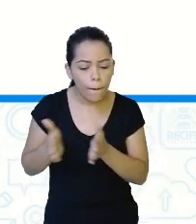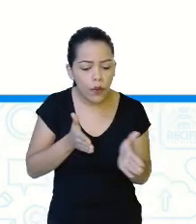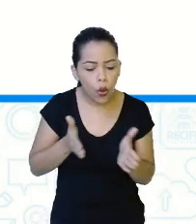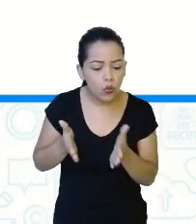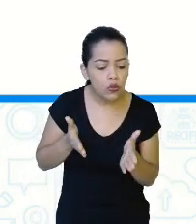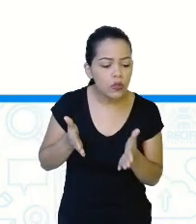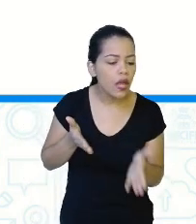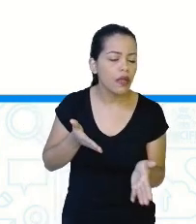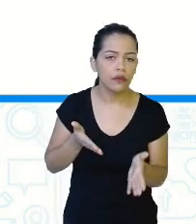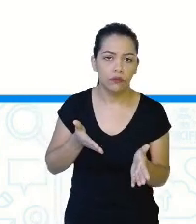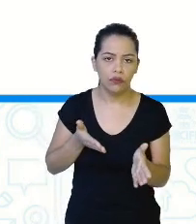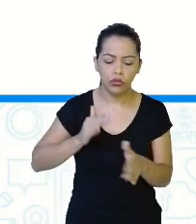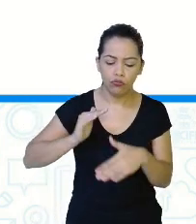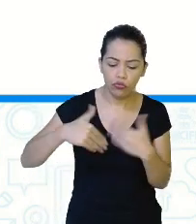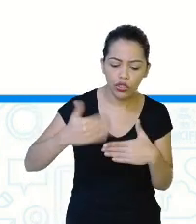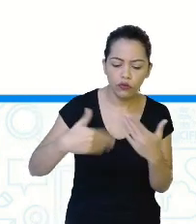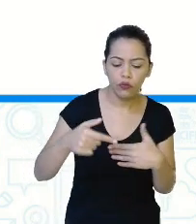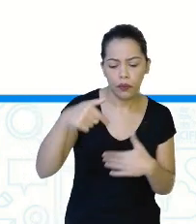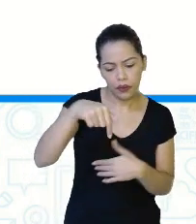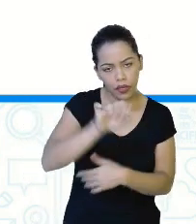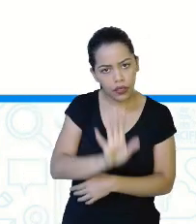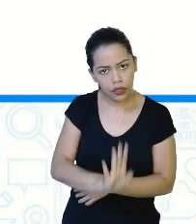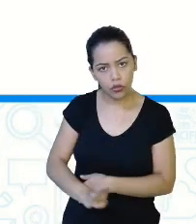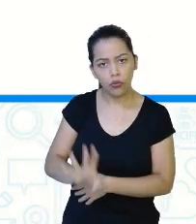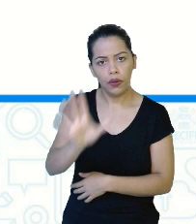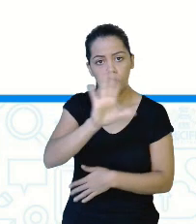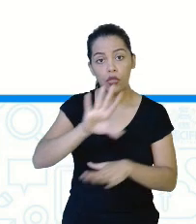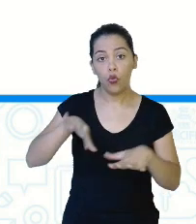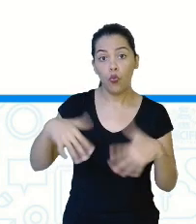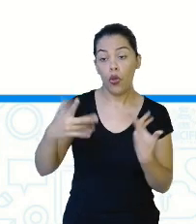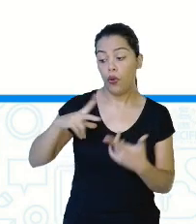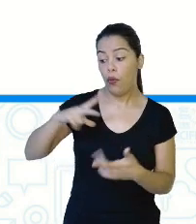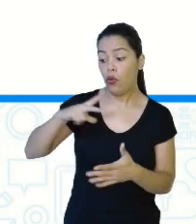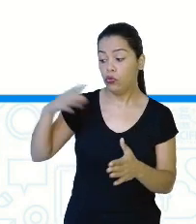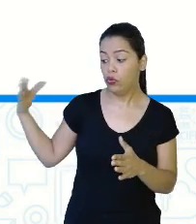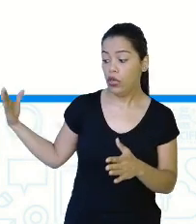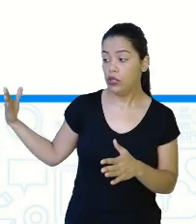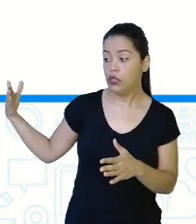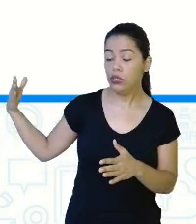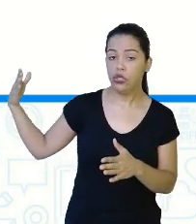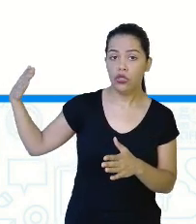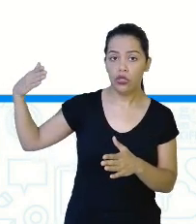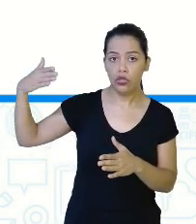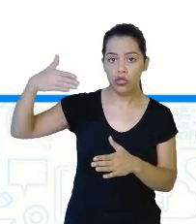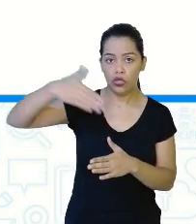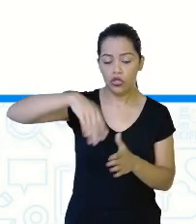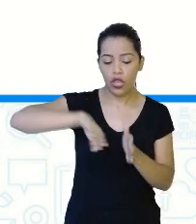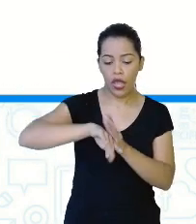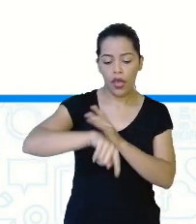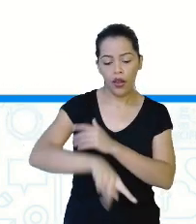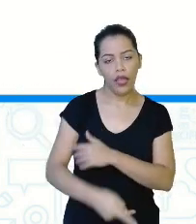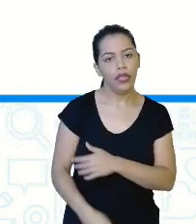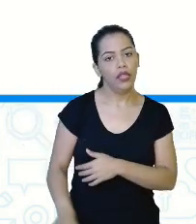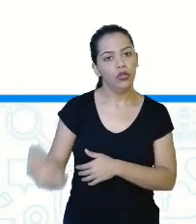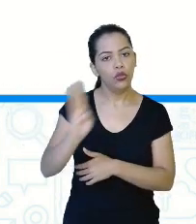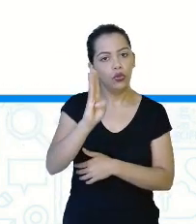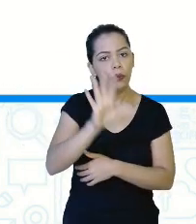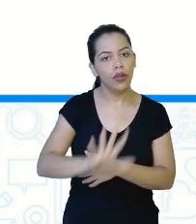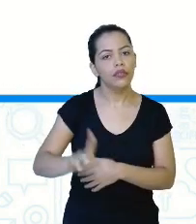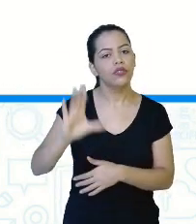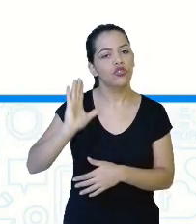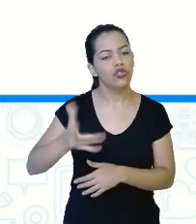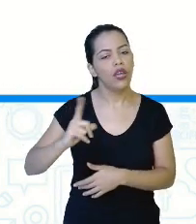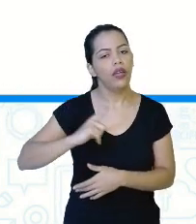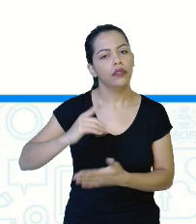ocupação do Brasil. Então, quando os portugueses chegaram aqui, eles já encontraram algumas pessoas morando, né? Algumas